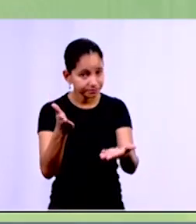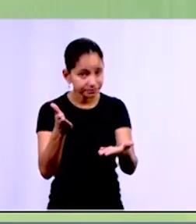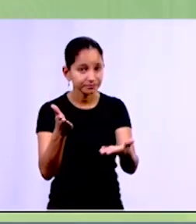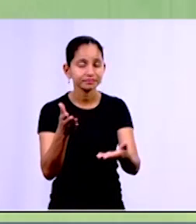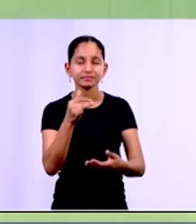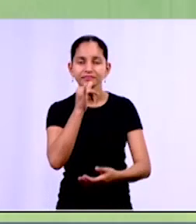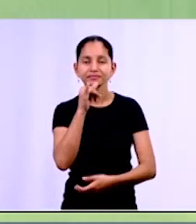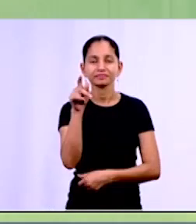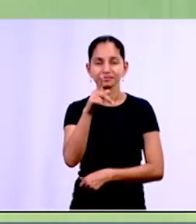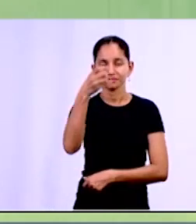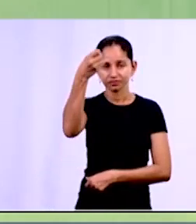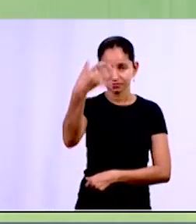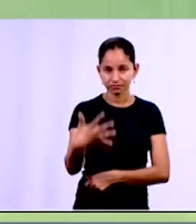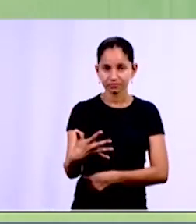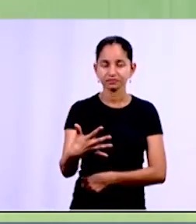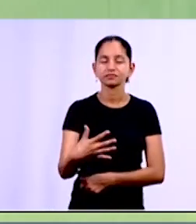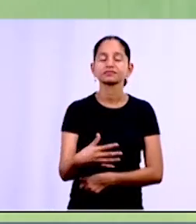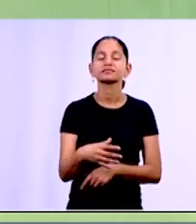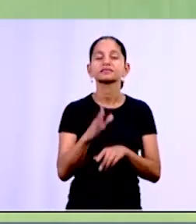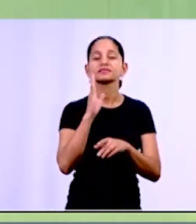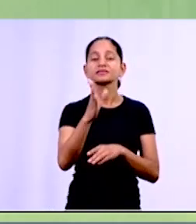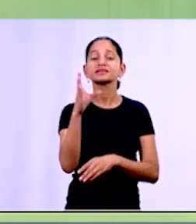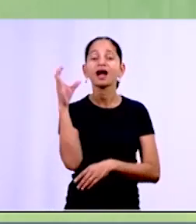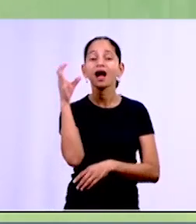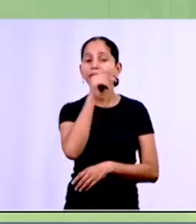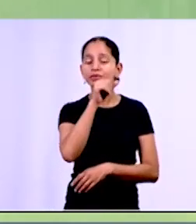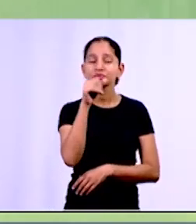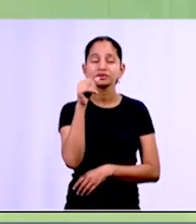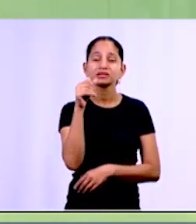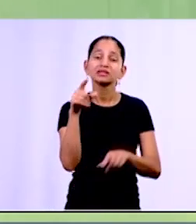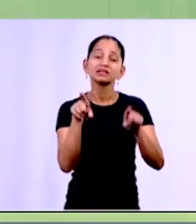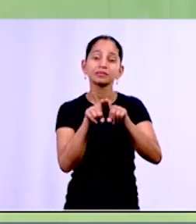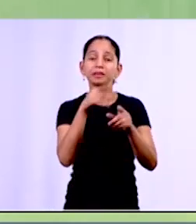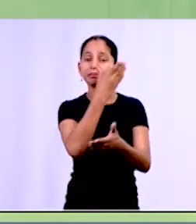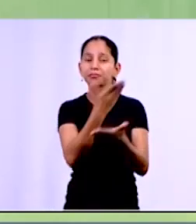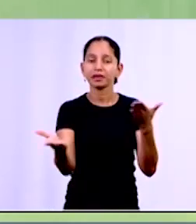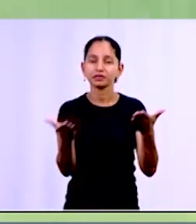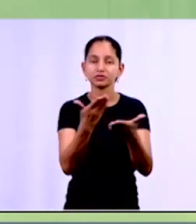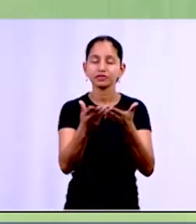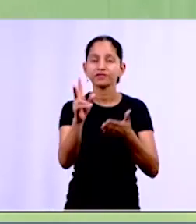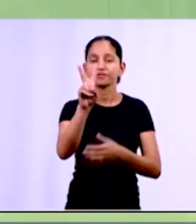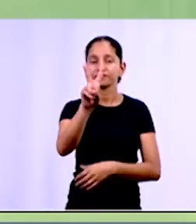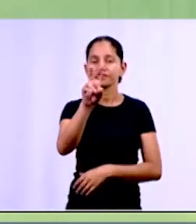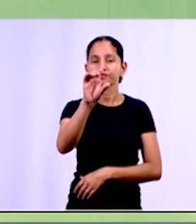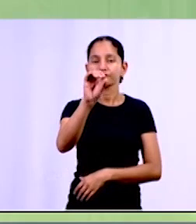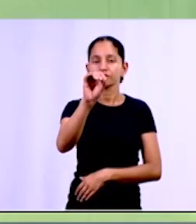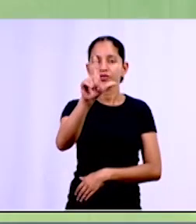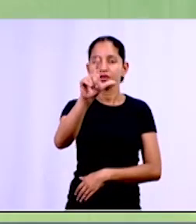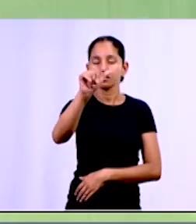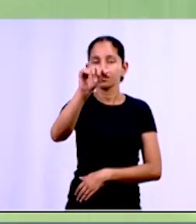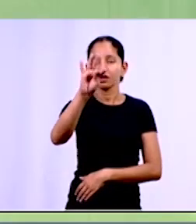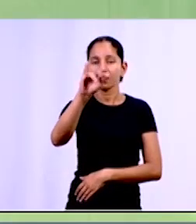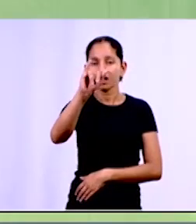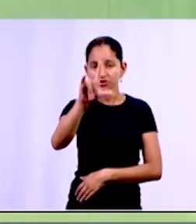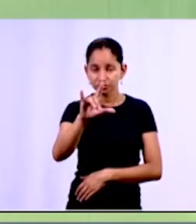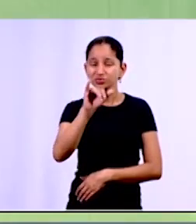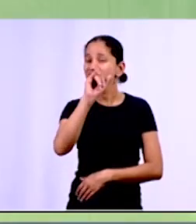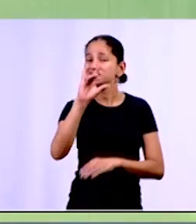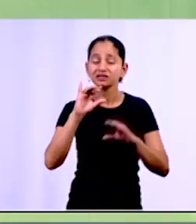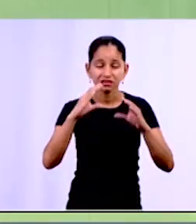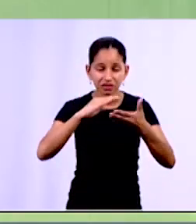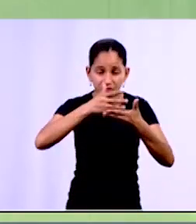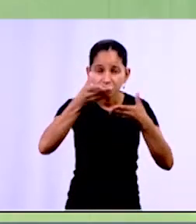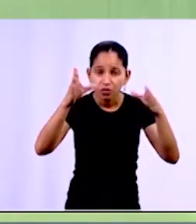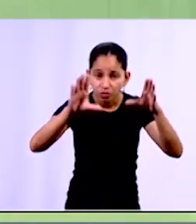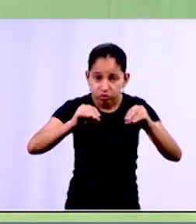a memória RAM é uma memória de acesso rápido e volátil, quer dizer, o que significa volátil? Se eu desligar o